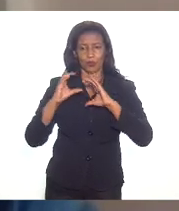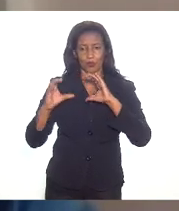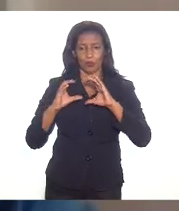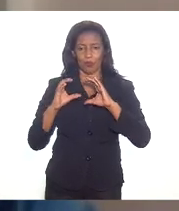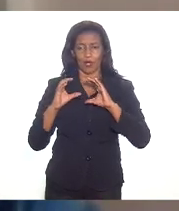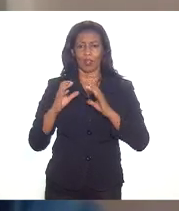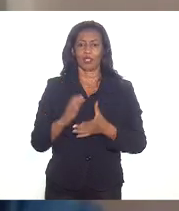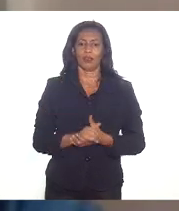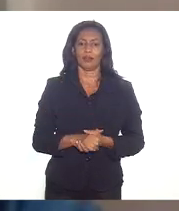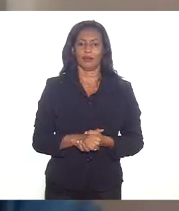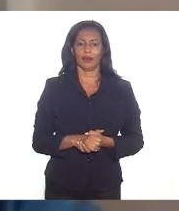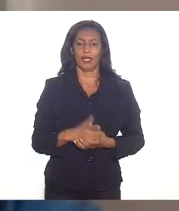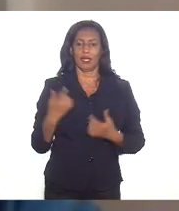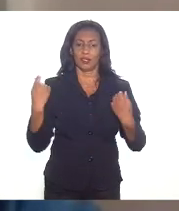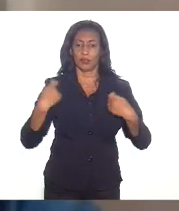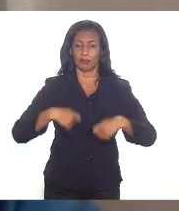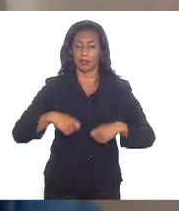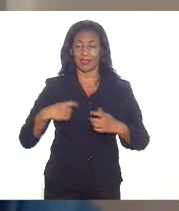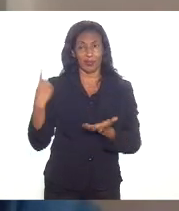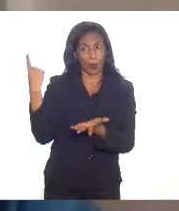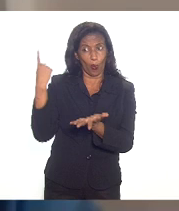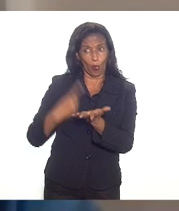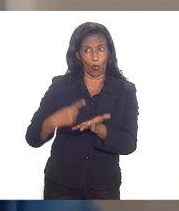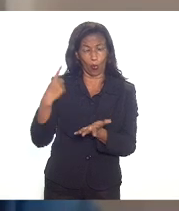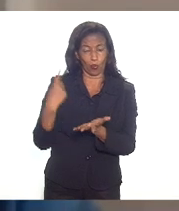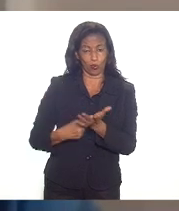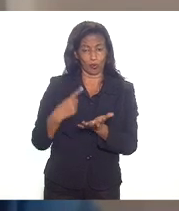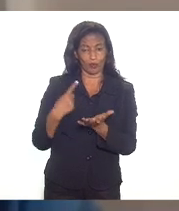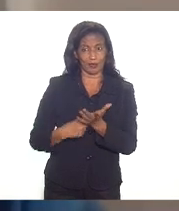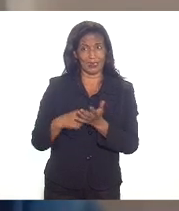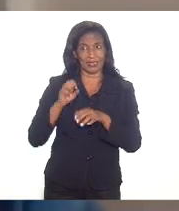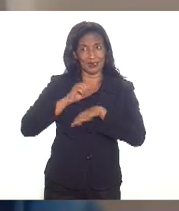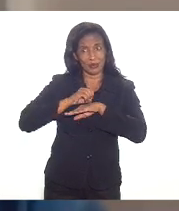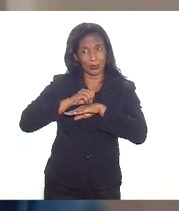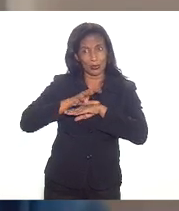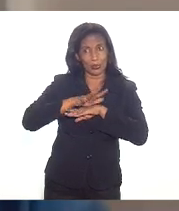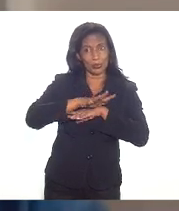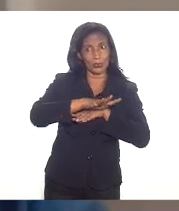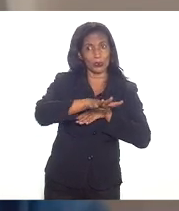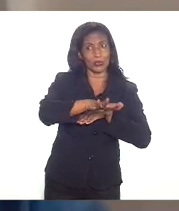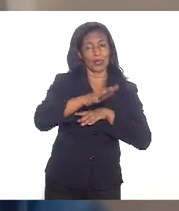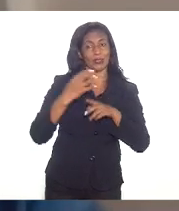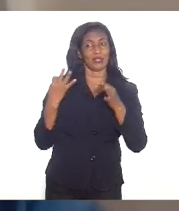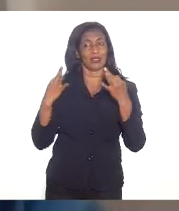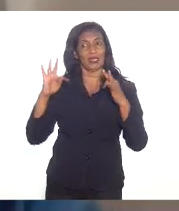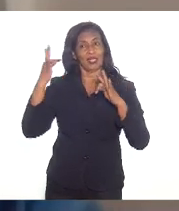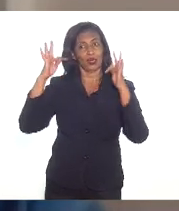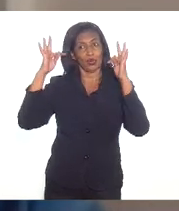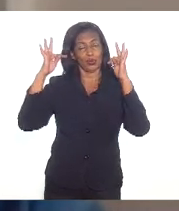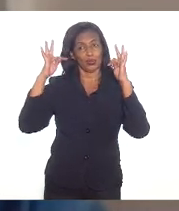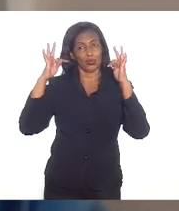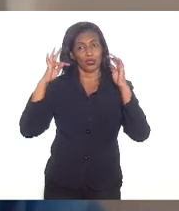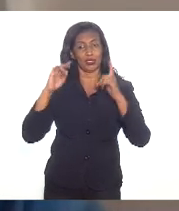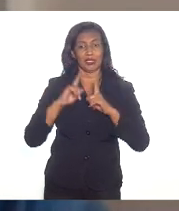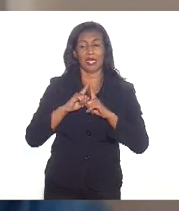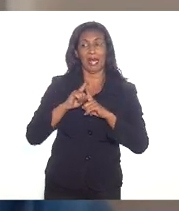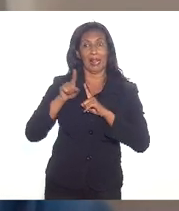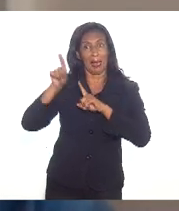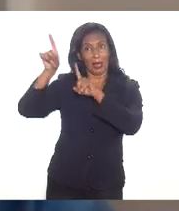cidade do Rio de Janeiro, elas têm que ter um compromisso para estar levando, não é isso? Essas tecnologias para Porciúncula,